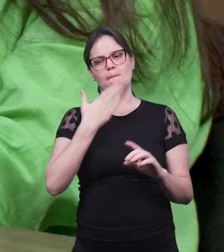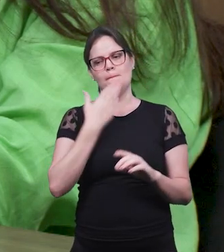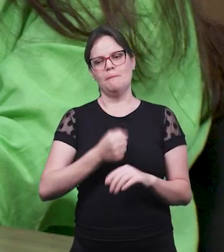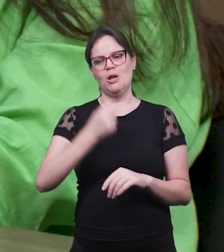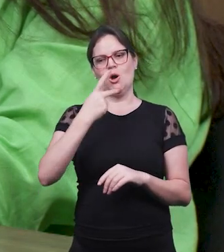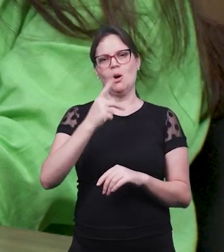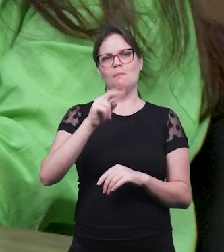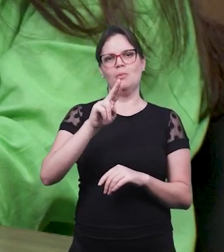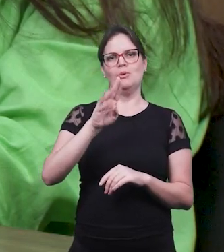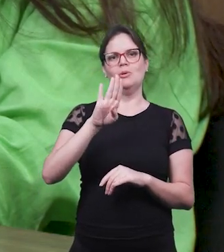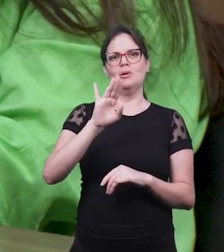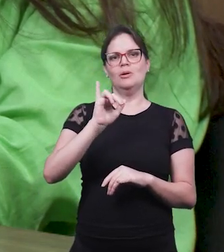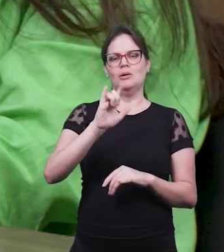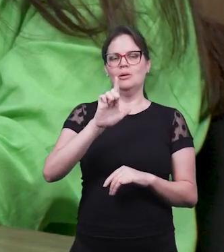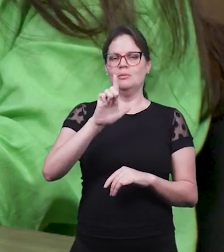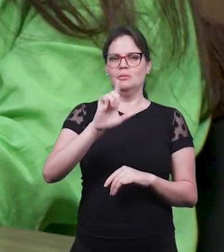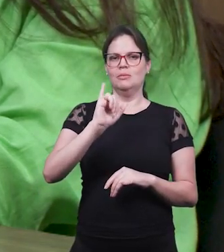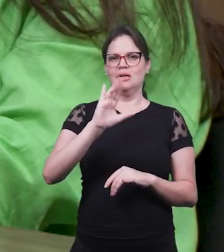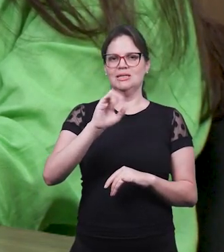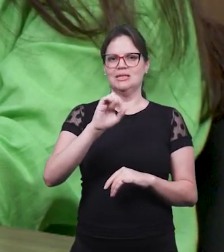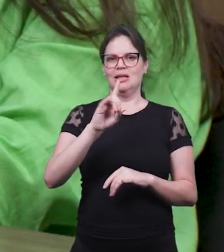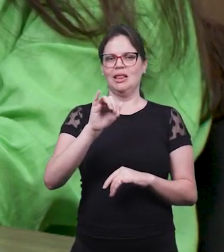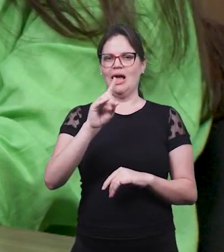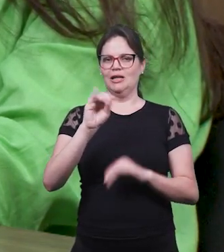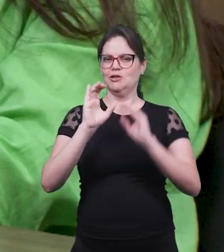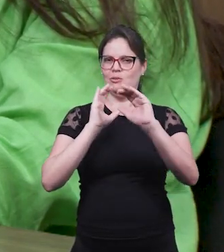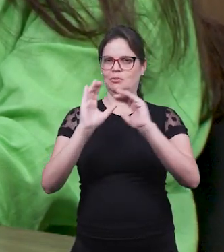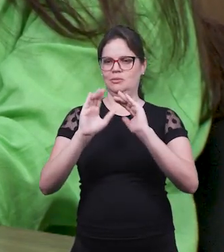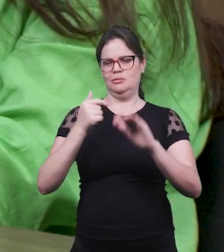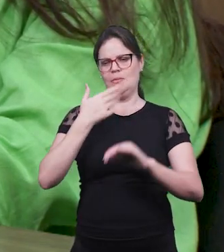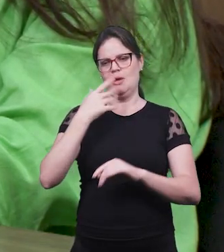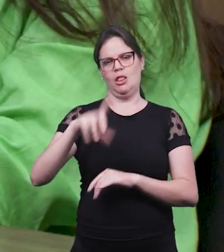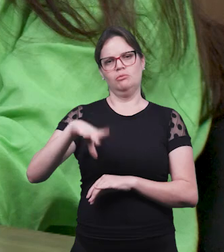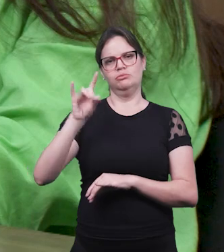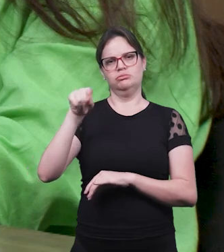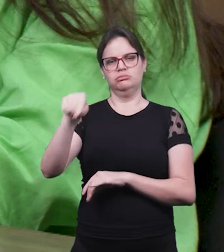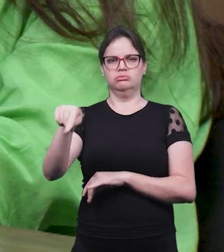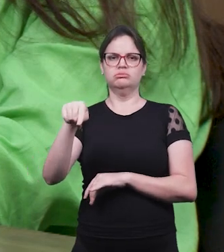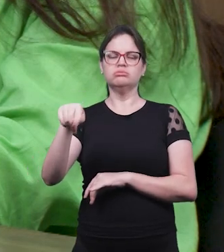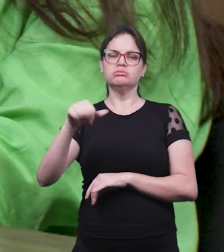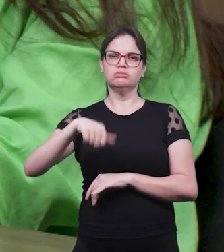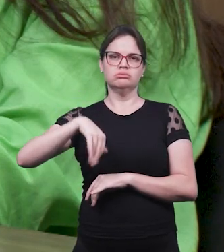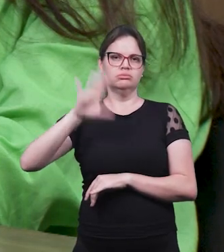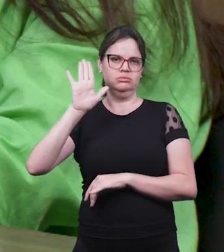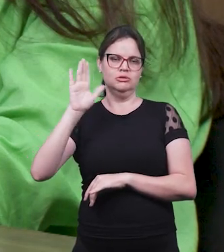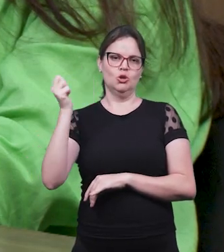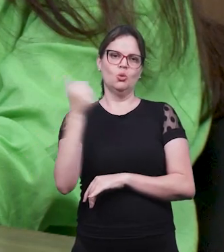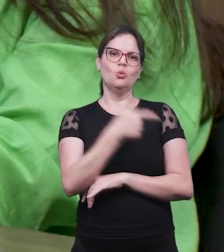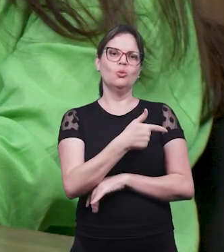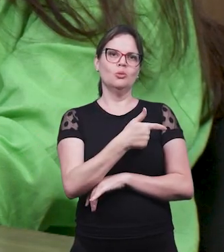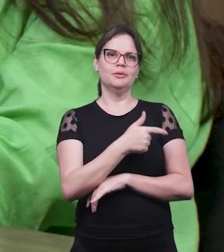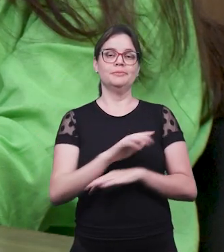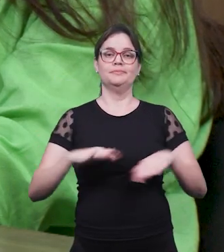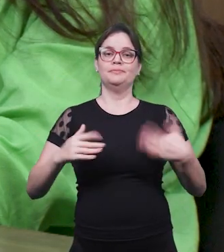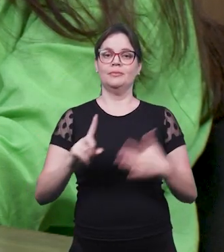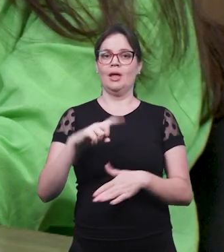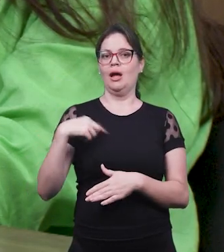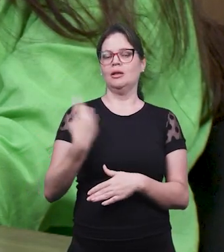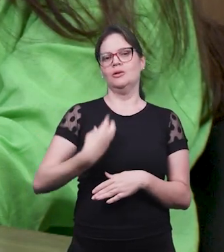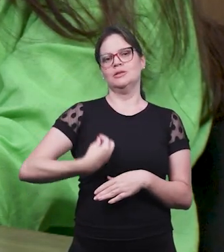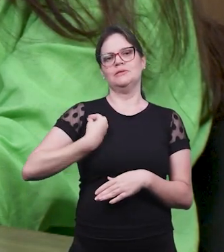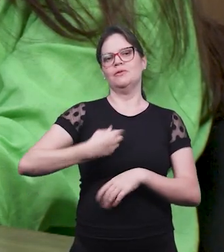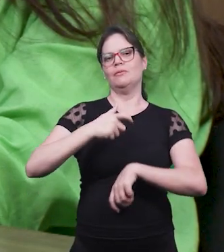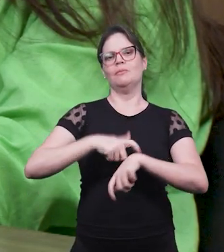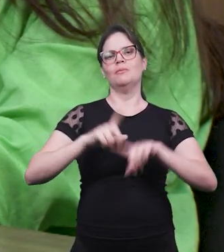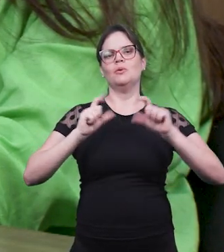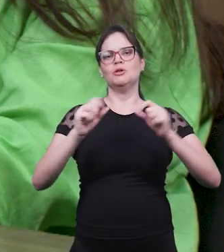acho que, do ponto de vista de mercado, preferiria fazer publicidade. E aí, nós vivemos um momento que eu